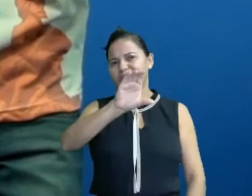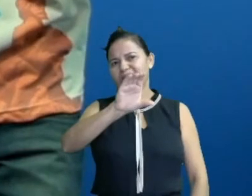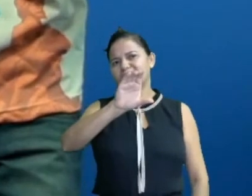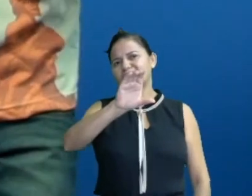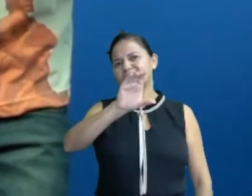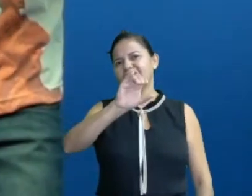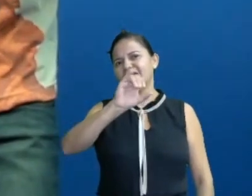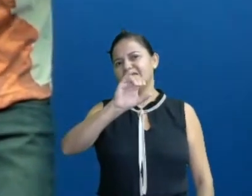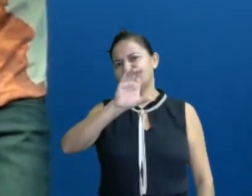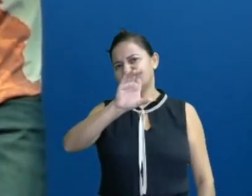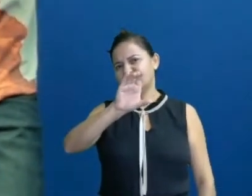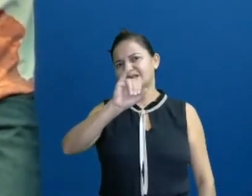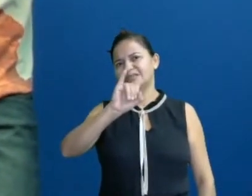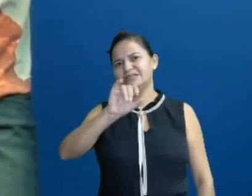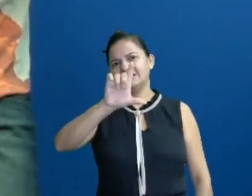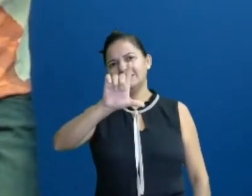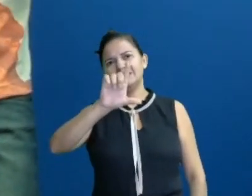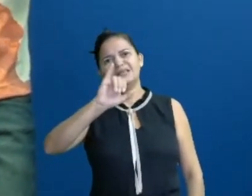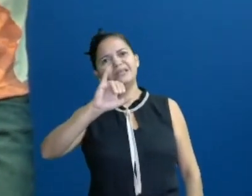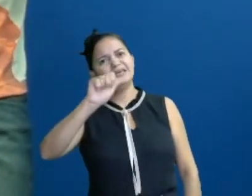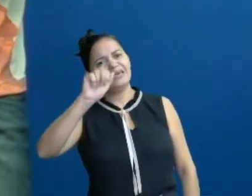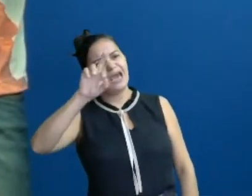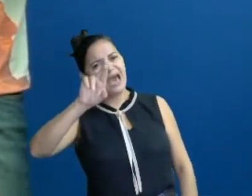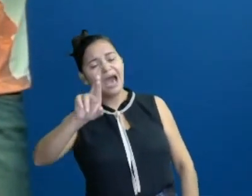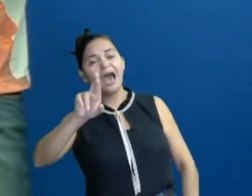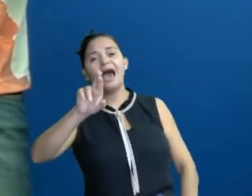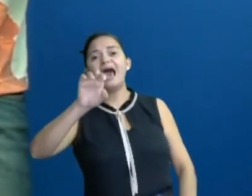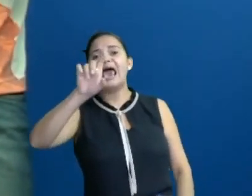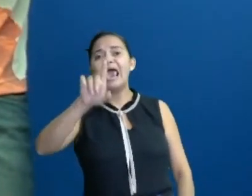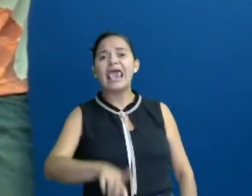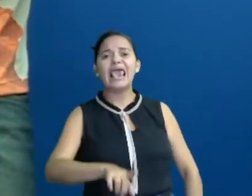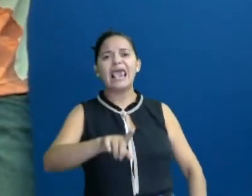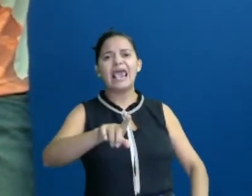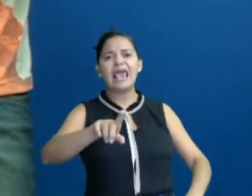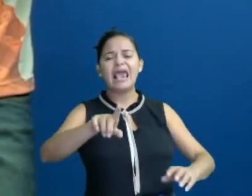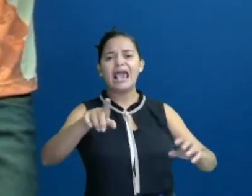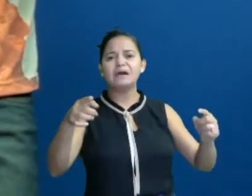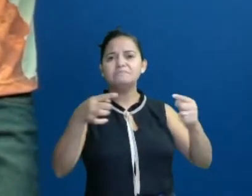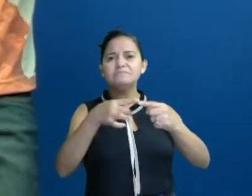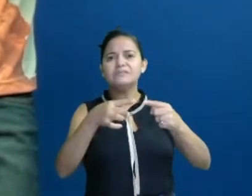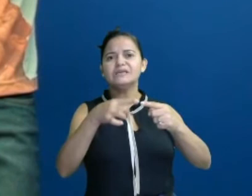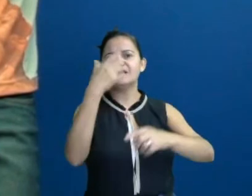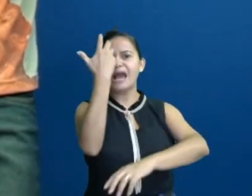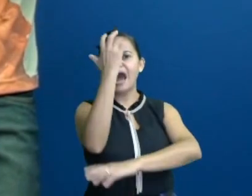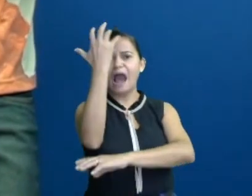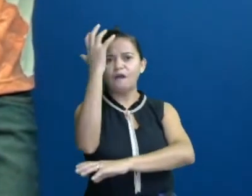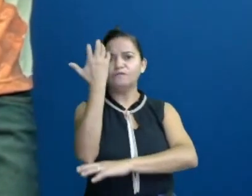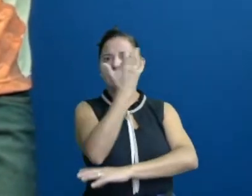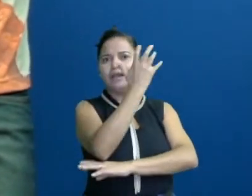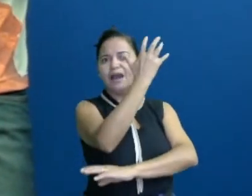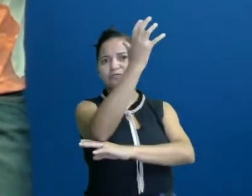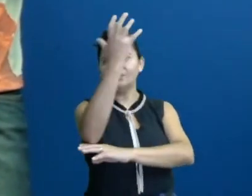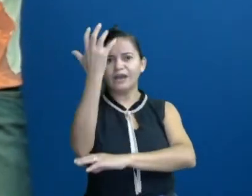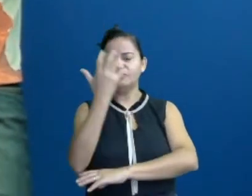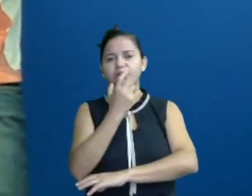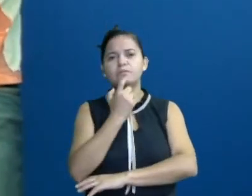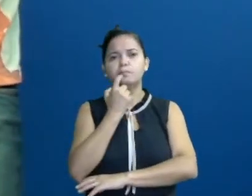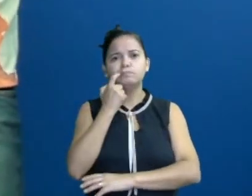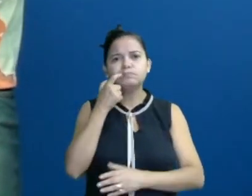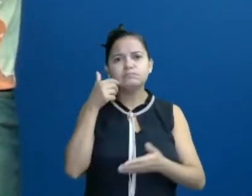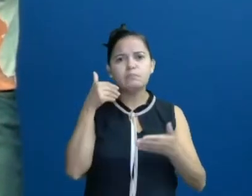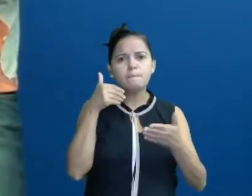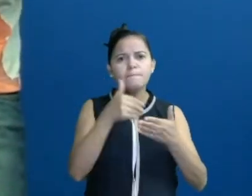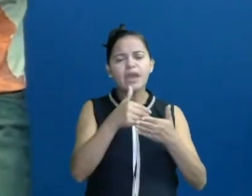mata, né, aquelas árvores que estão nas margens dos rios. E essas árvores, elas